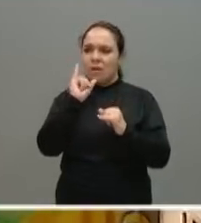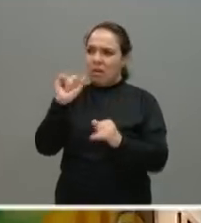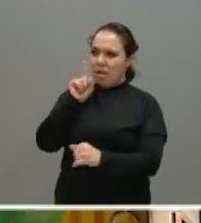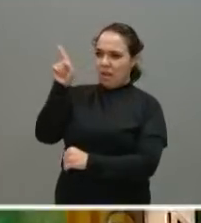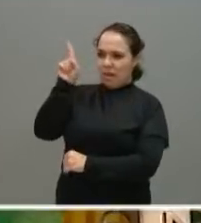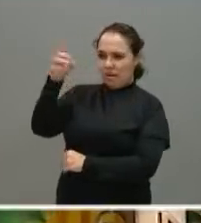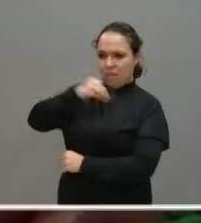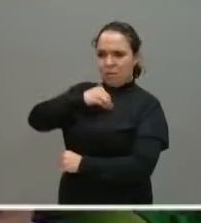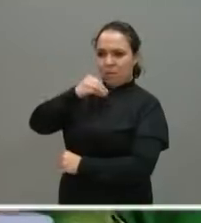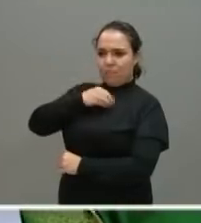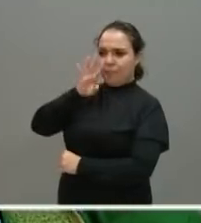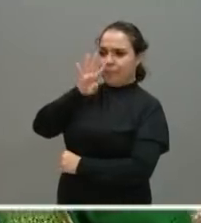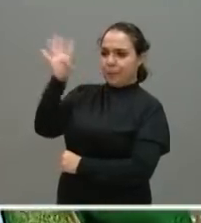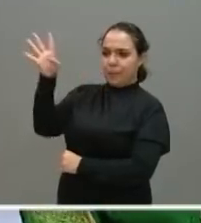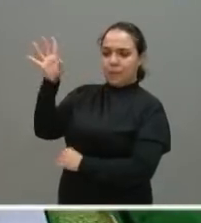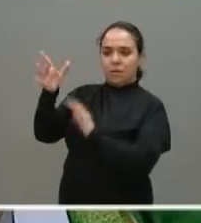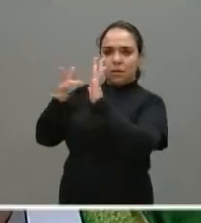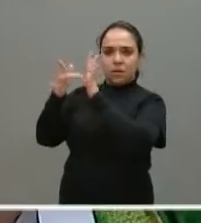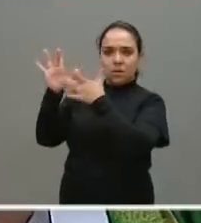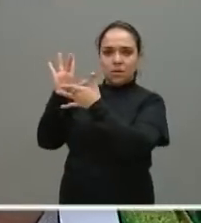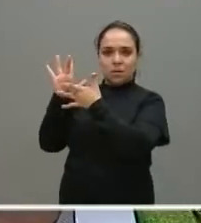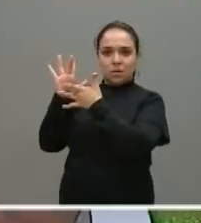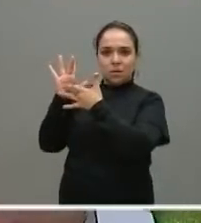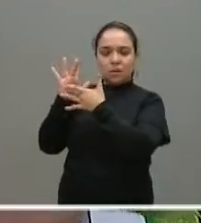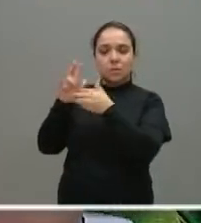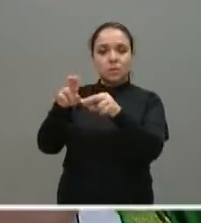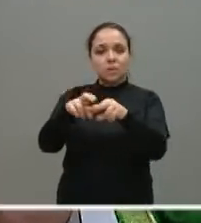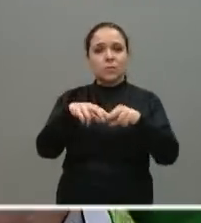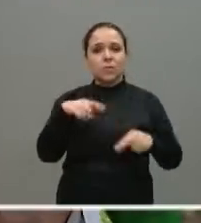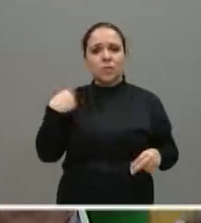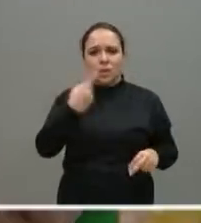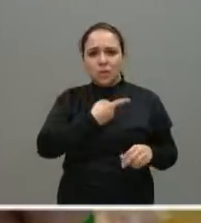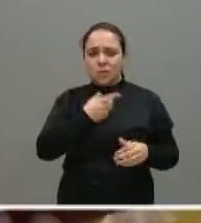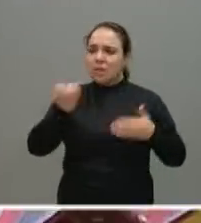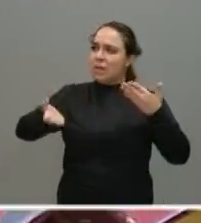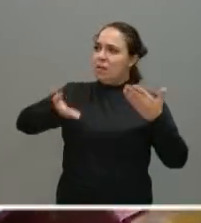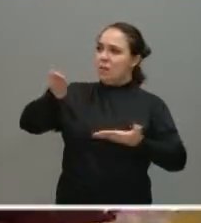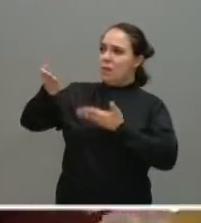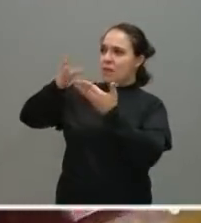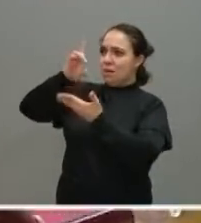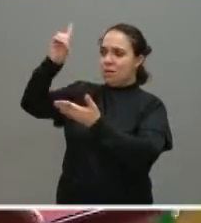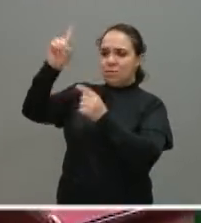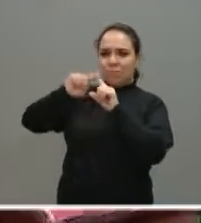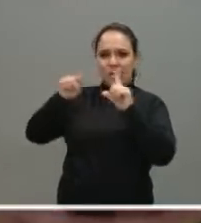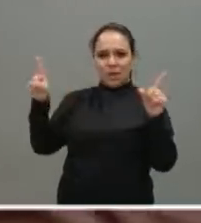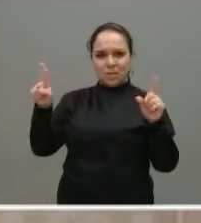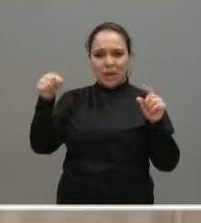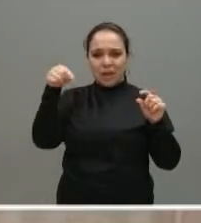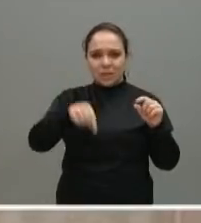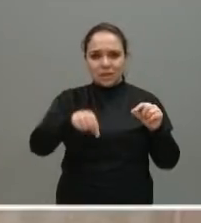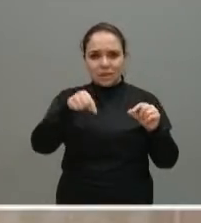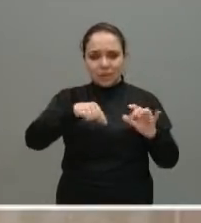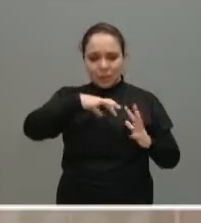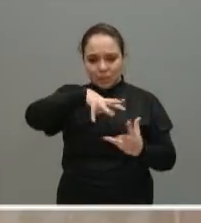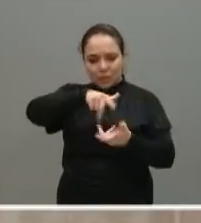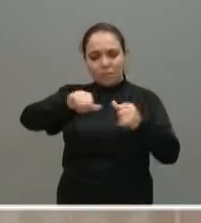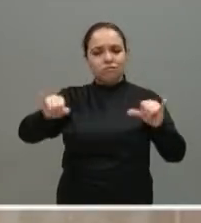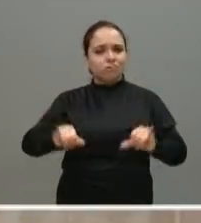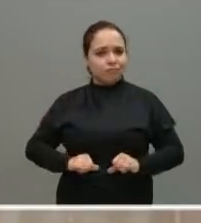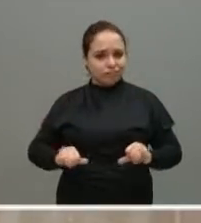Então tudo que fizermos para Deus, não é a garantia de que não teremos